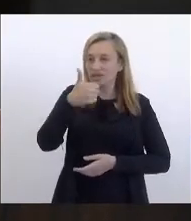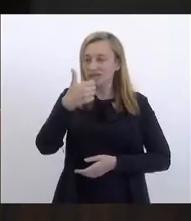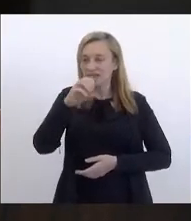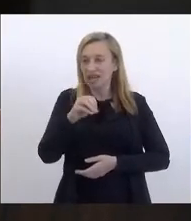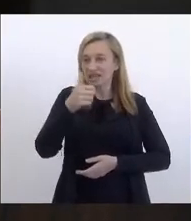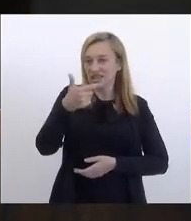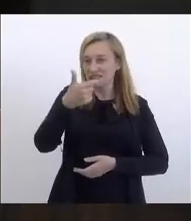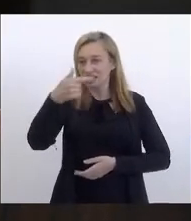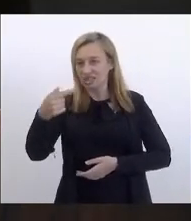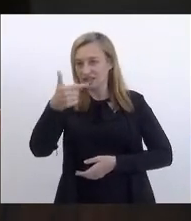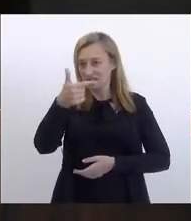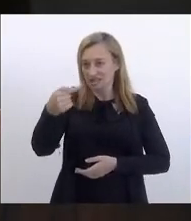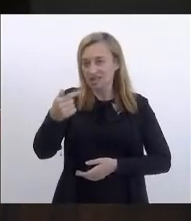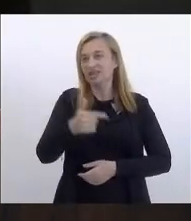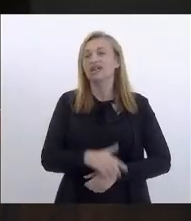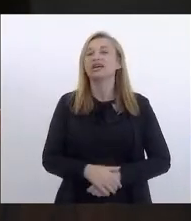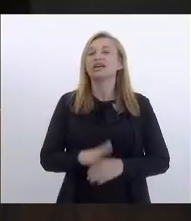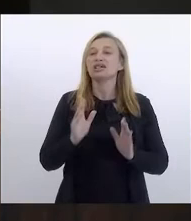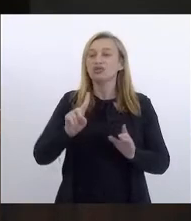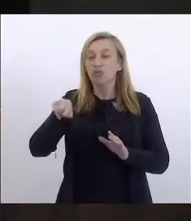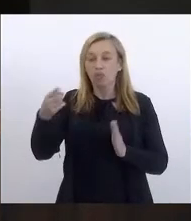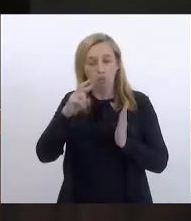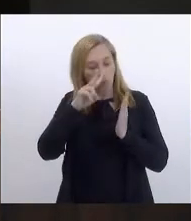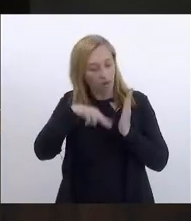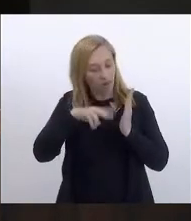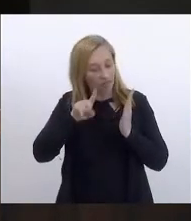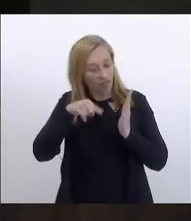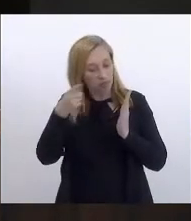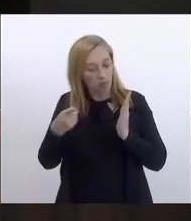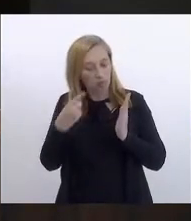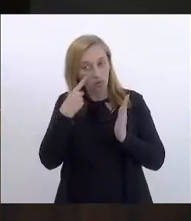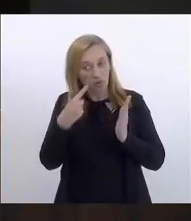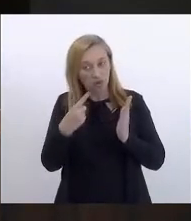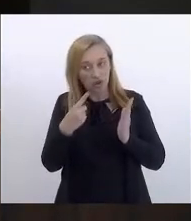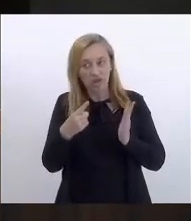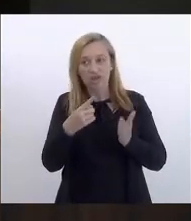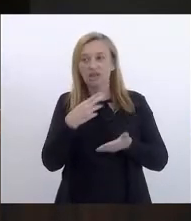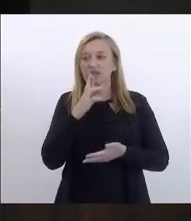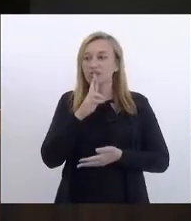16 17 então eu vou ler e depois vou colher o parecer